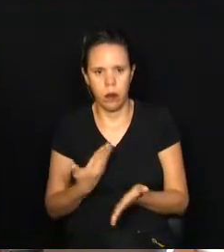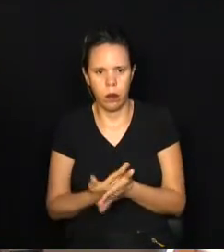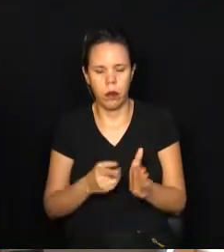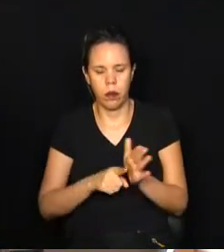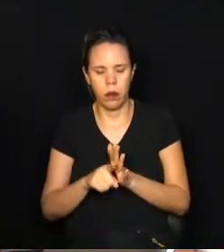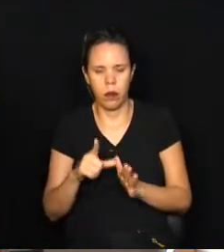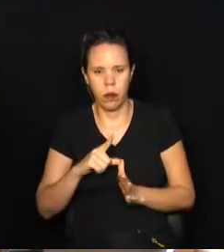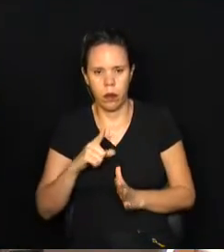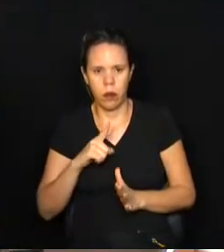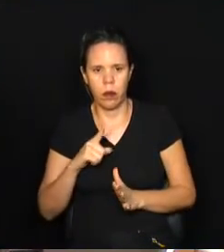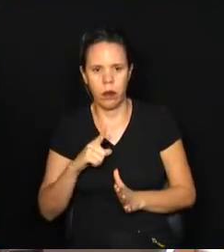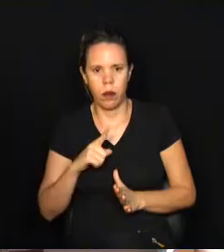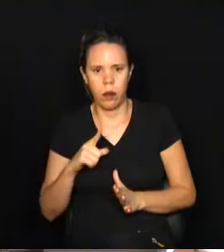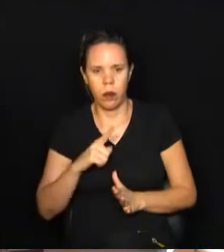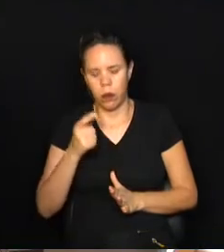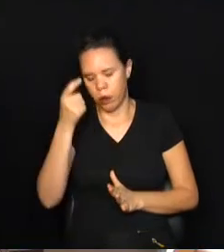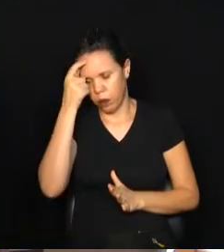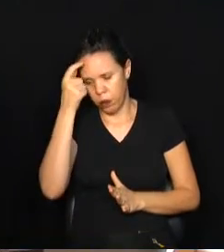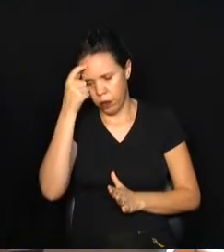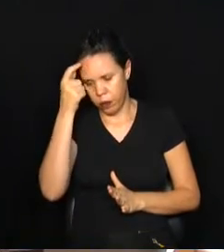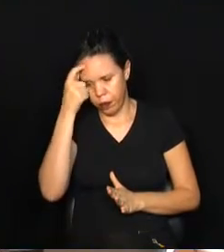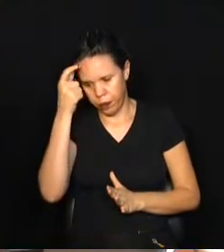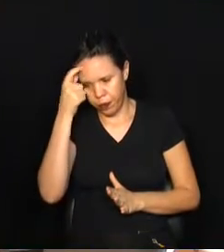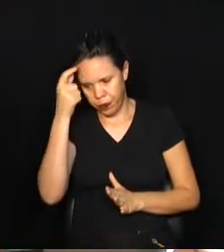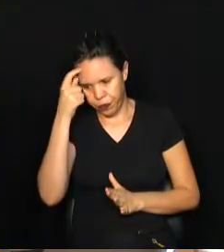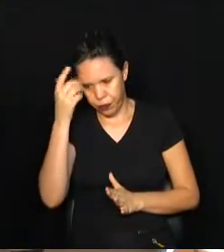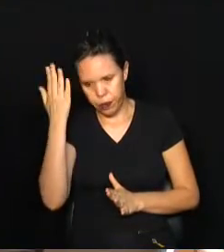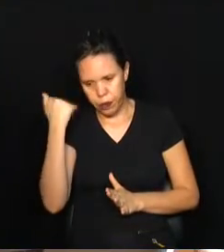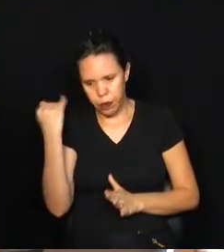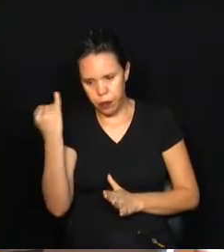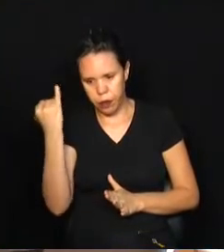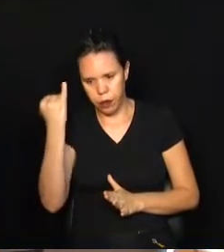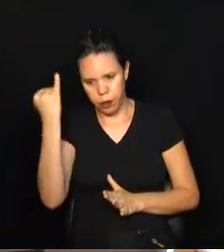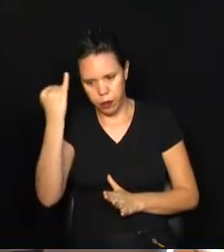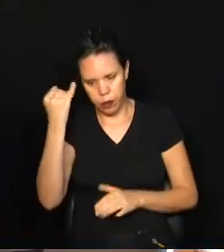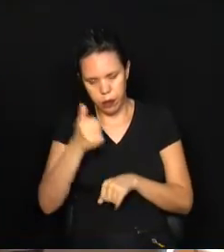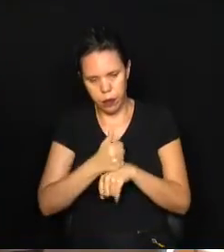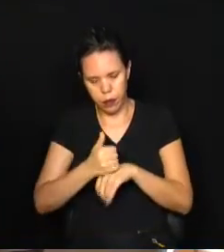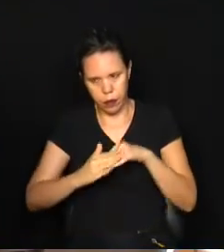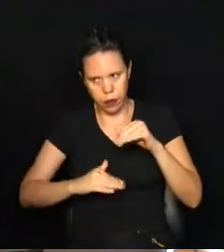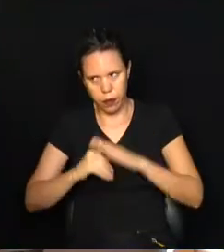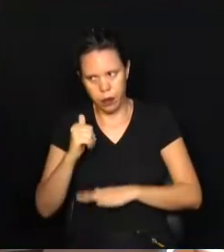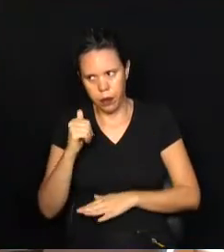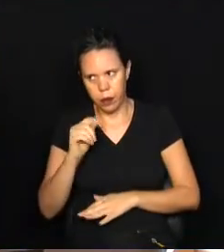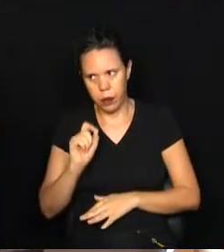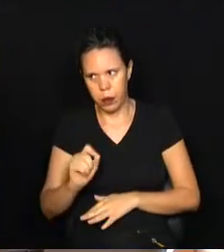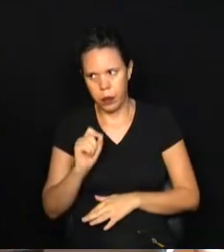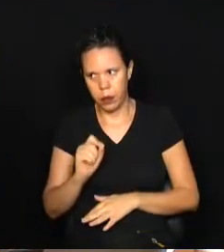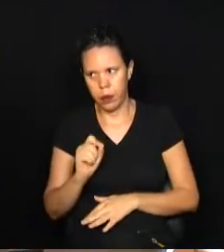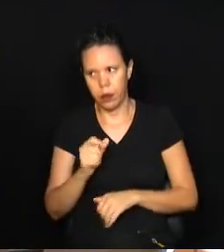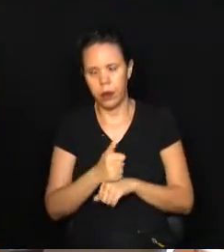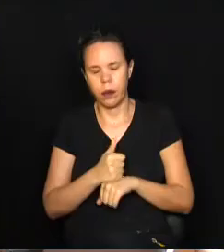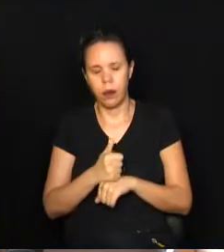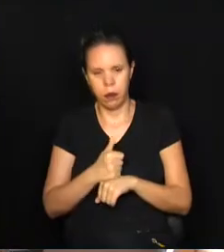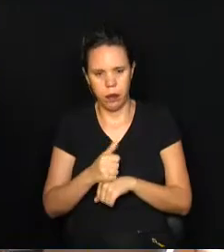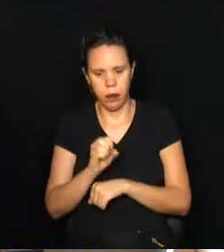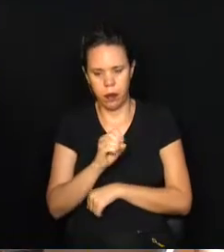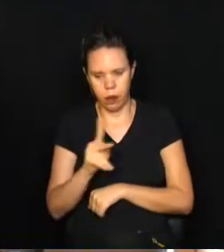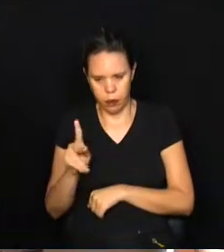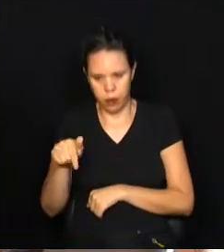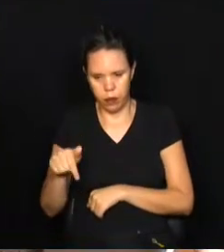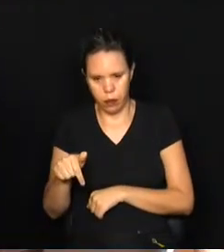têm a consciência acerca da importância da profissão, que a optometria ela